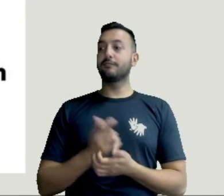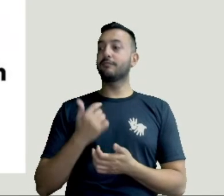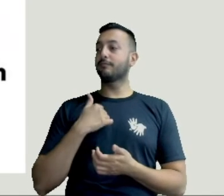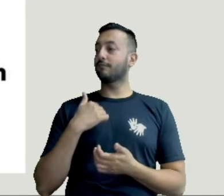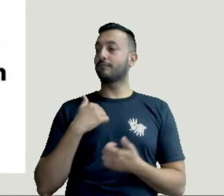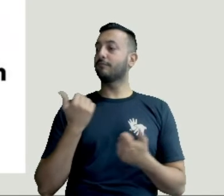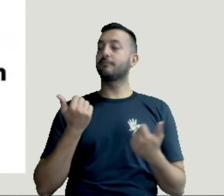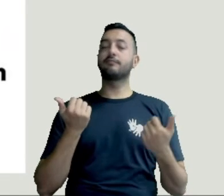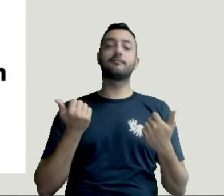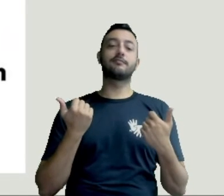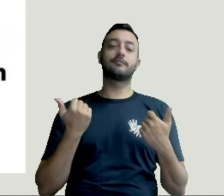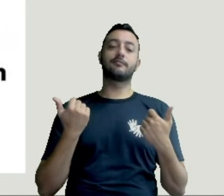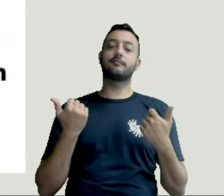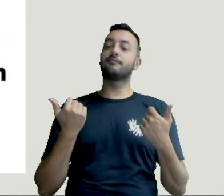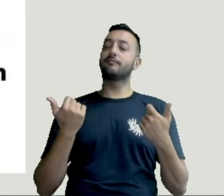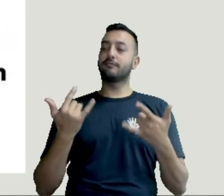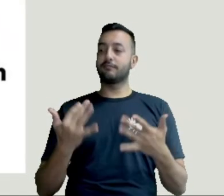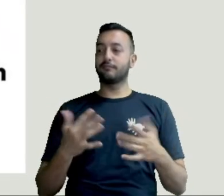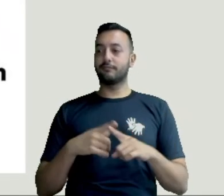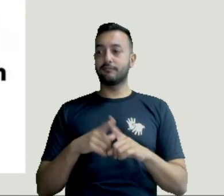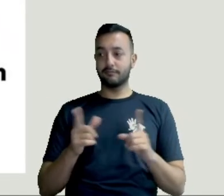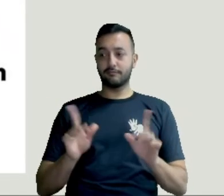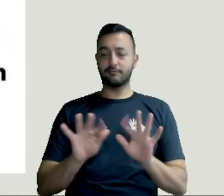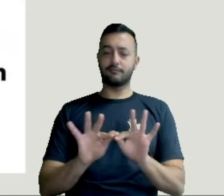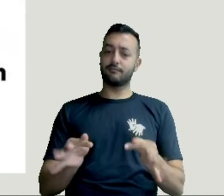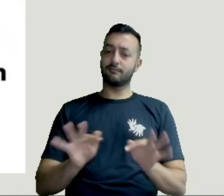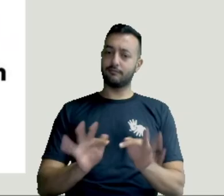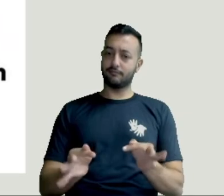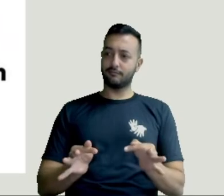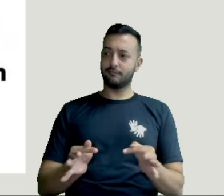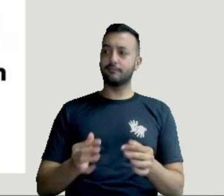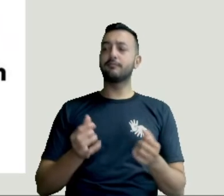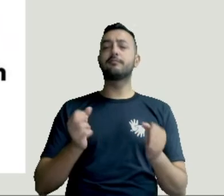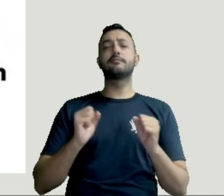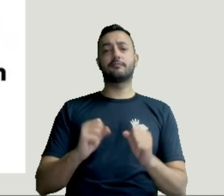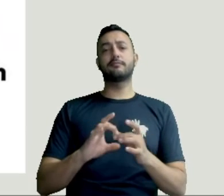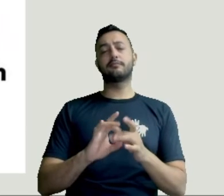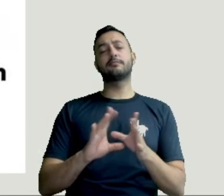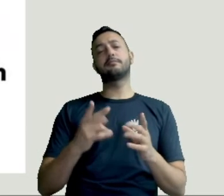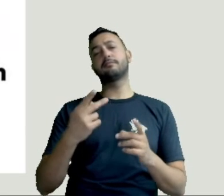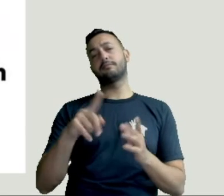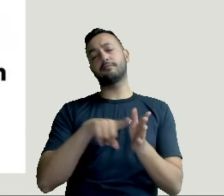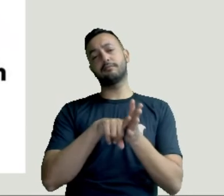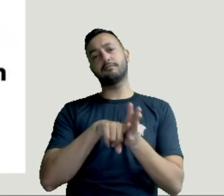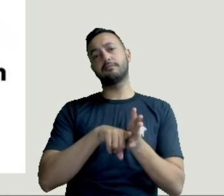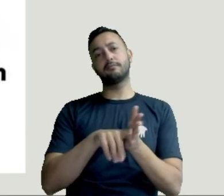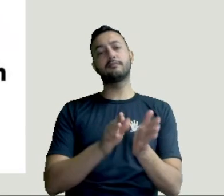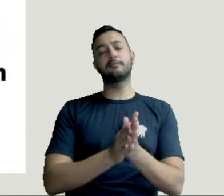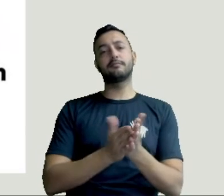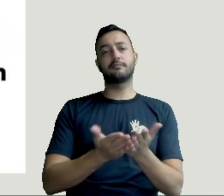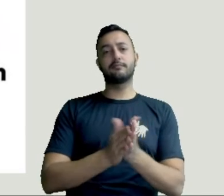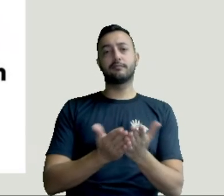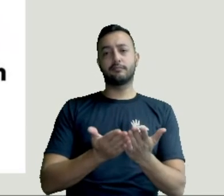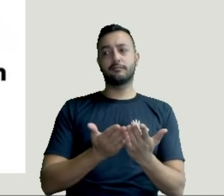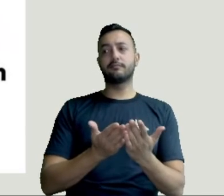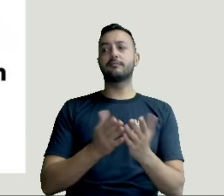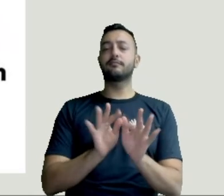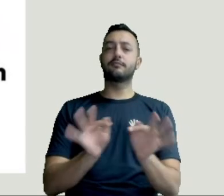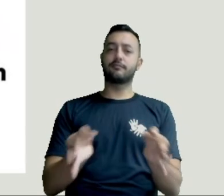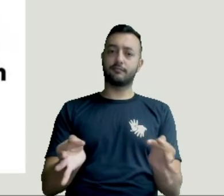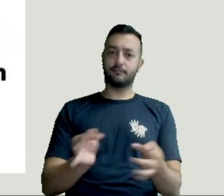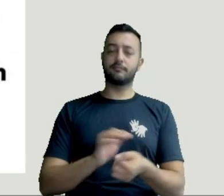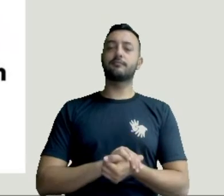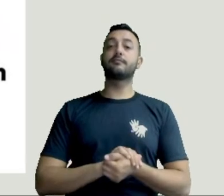para vocês, tá? Mas isso aqui é uma coisa bem simples. Se vocês quiserem depois dar uma pesquisada aí no seu livro, aí vocês vão ver essa dedução. É bem